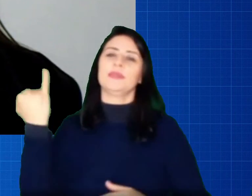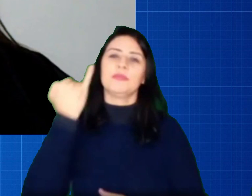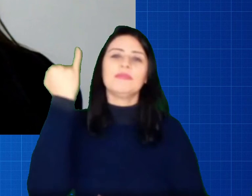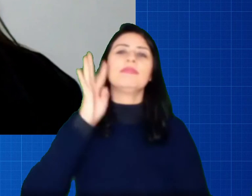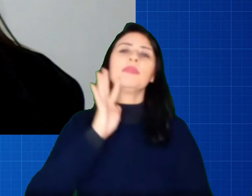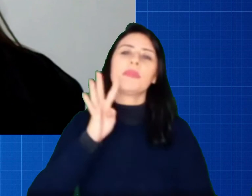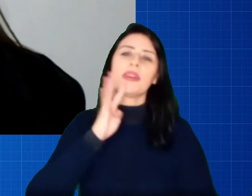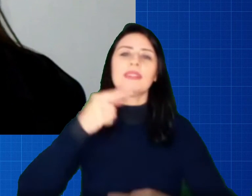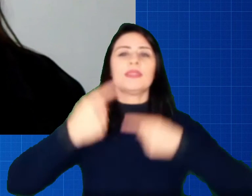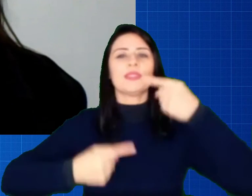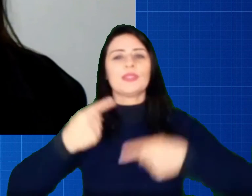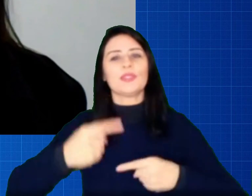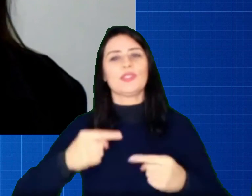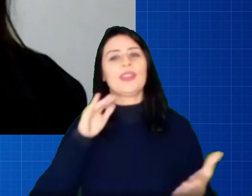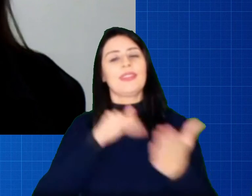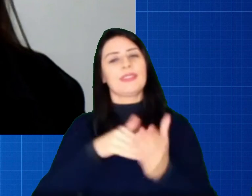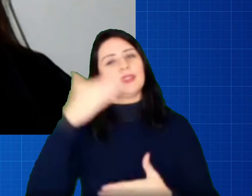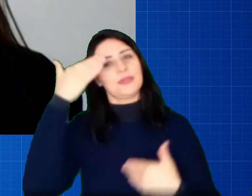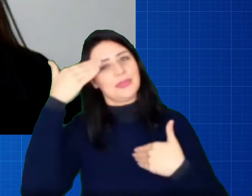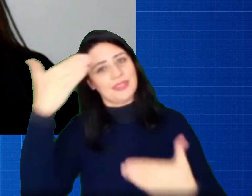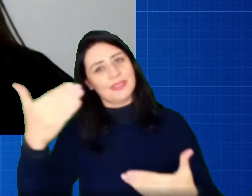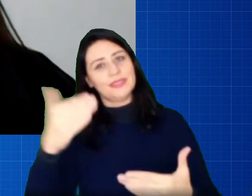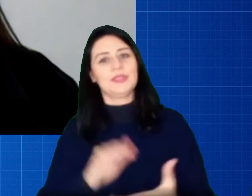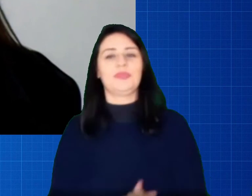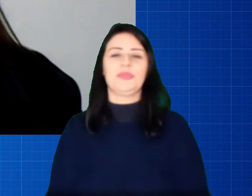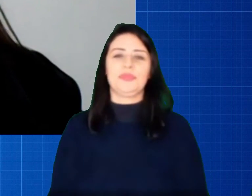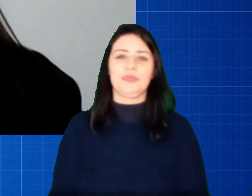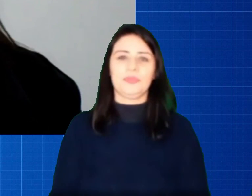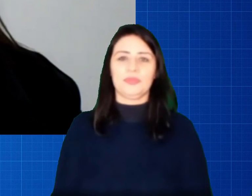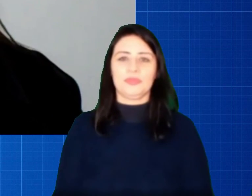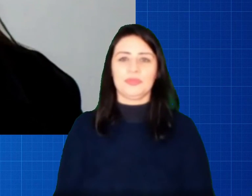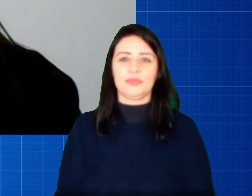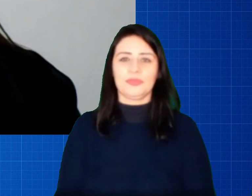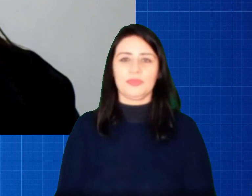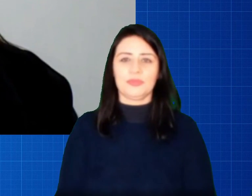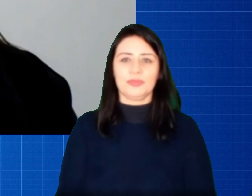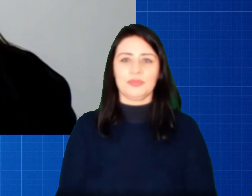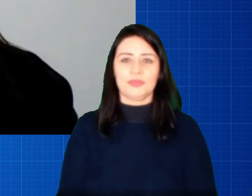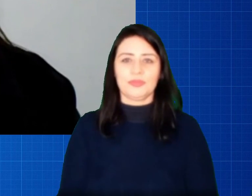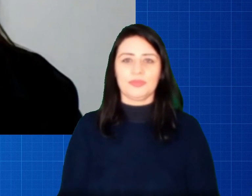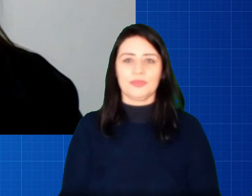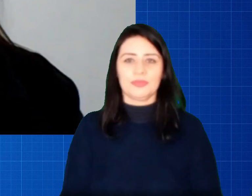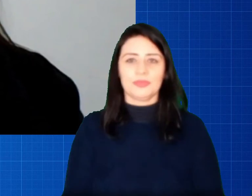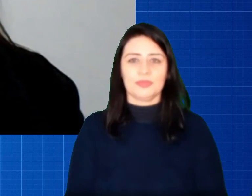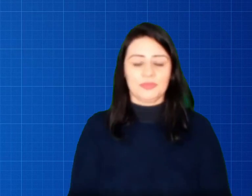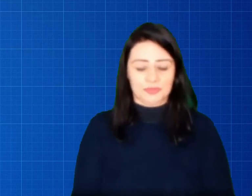na escola. Ainda temos muitas temáticas bacanas e importantes para discutir. Até mais, obrigada.